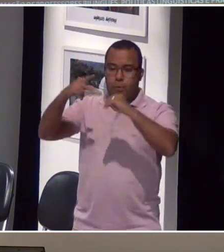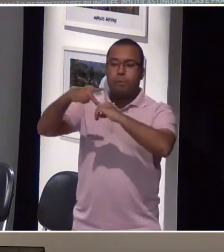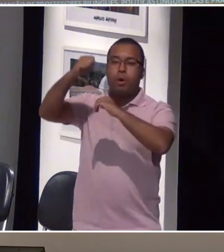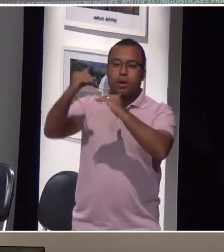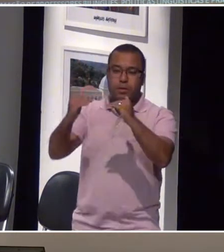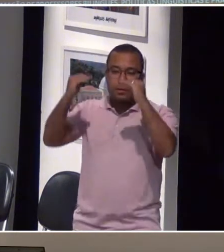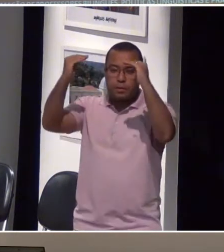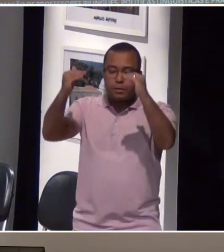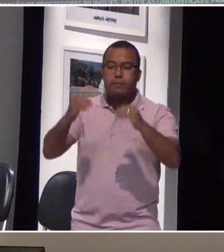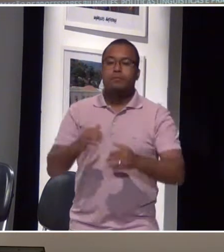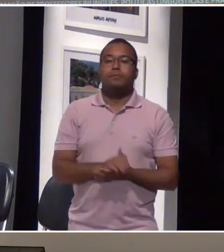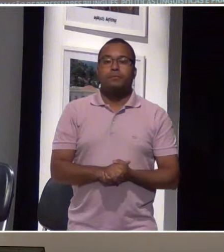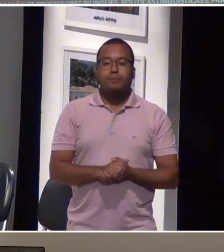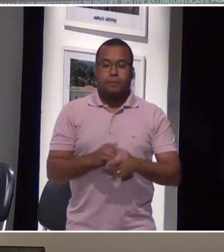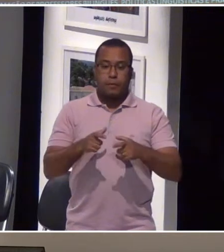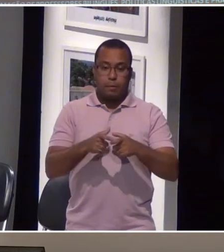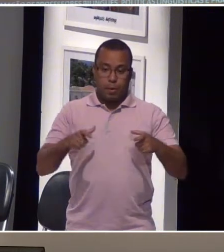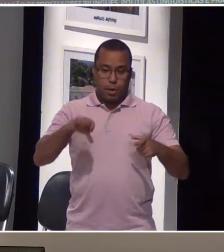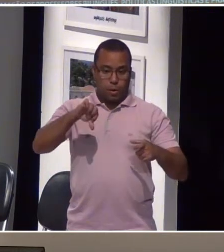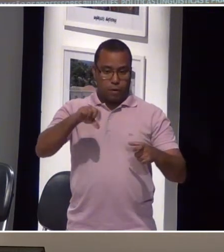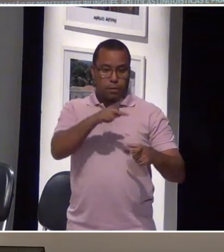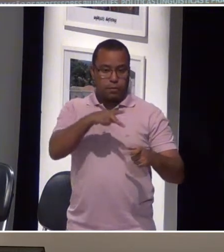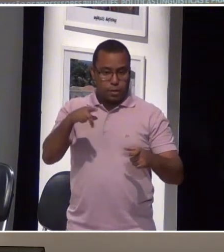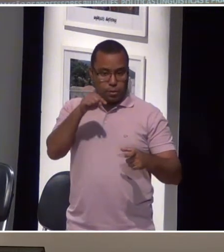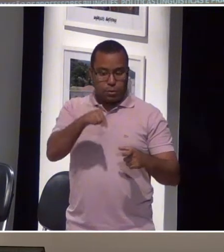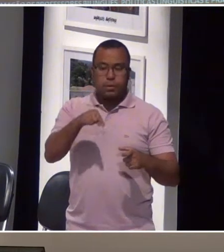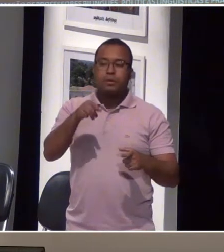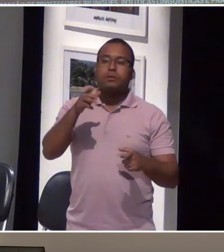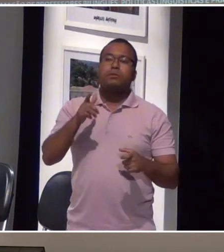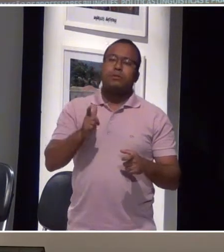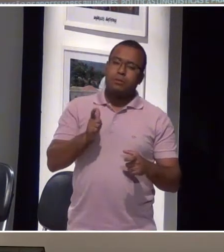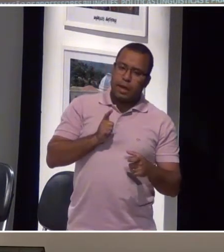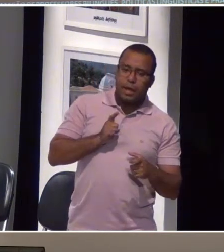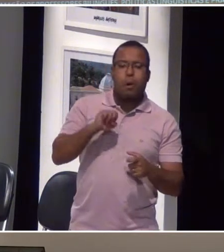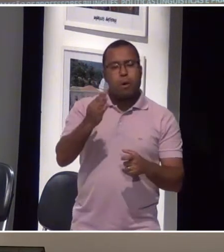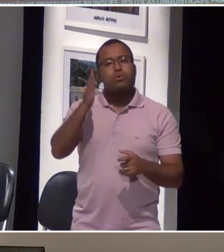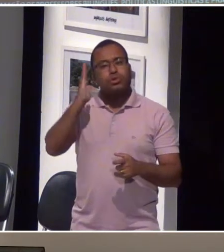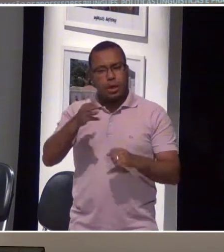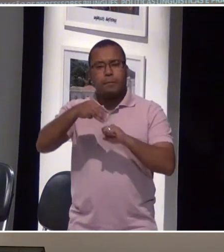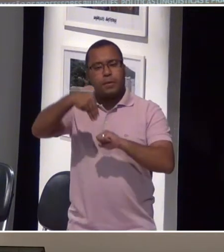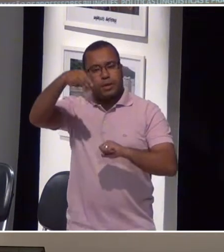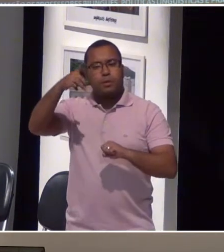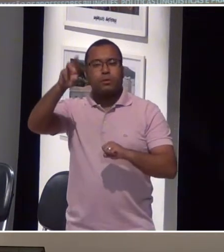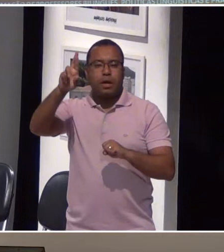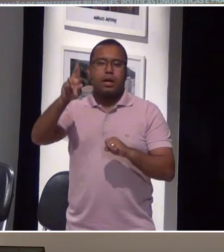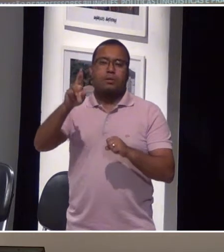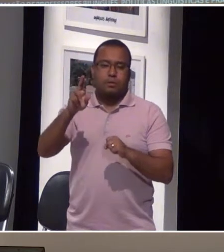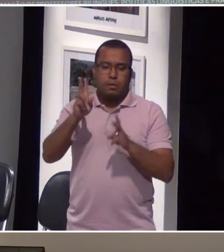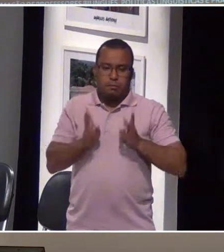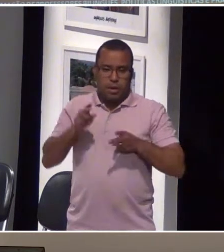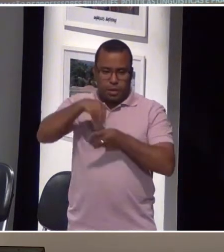pós-graduação. Boa parte desses nossos 9 professores hoje fizeram ou estão fazendo mestrado,